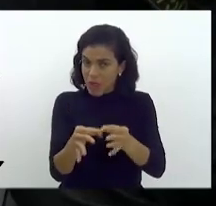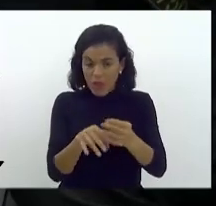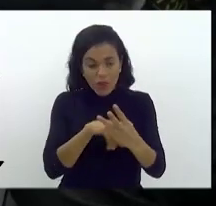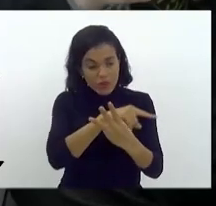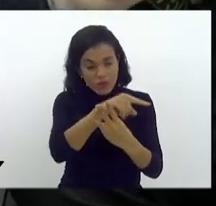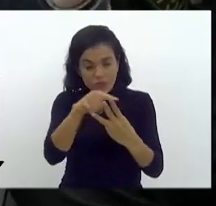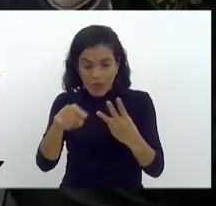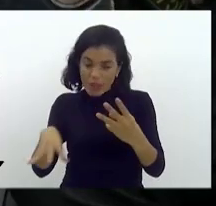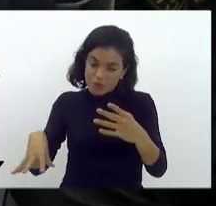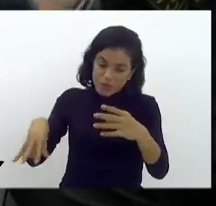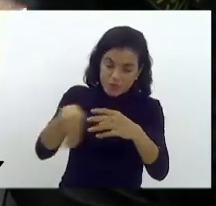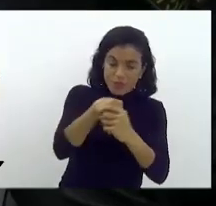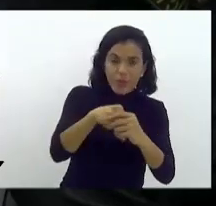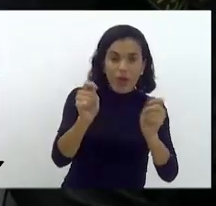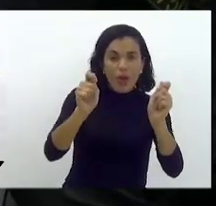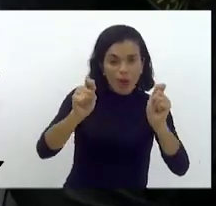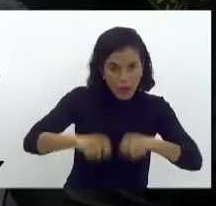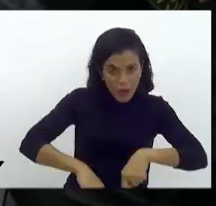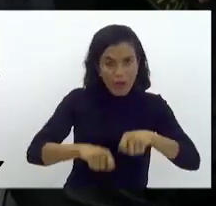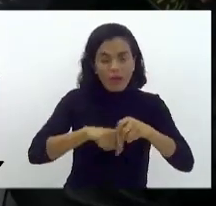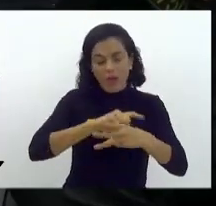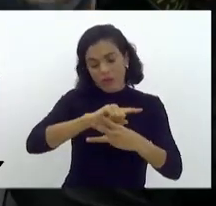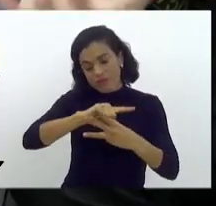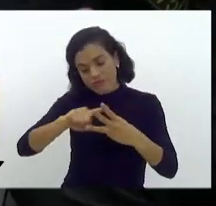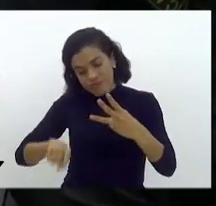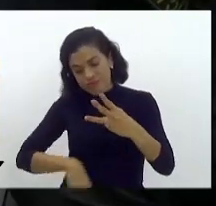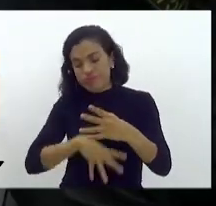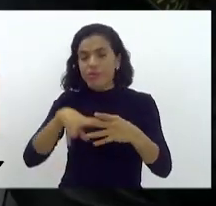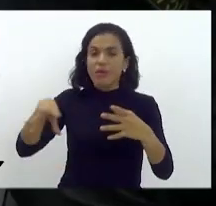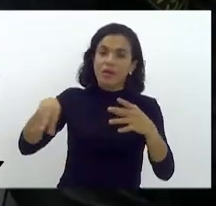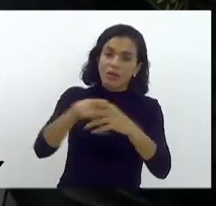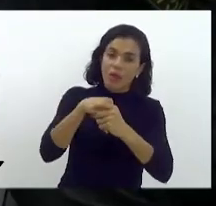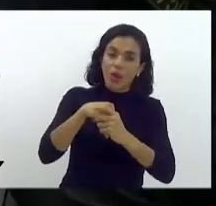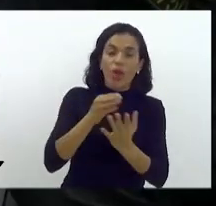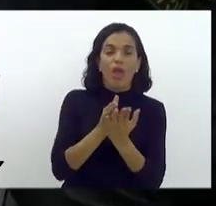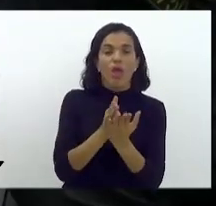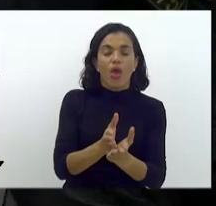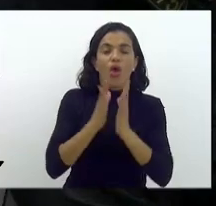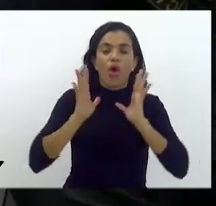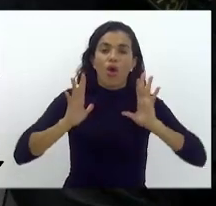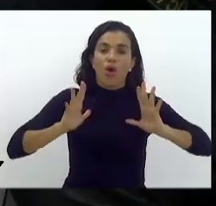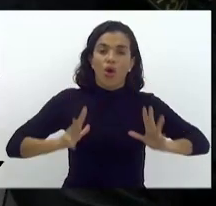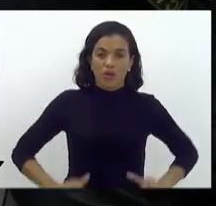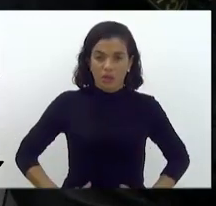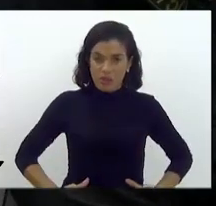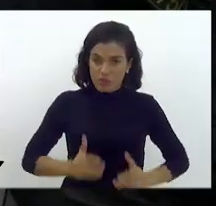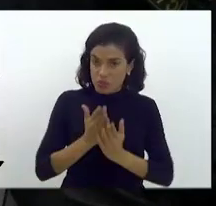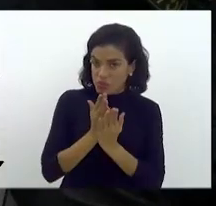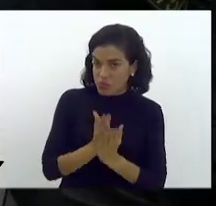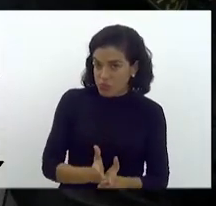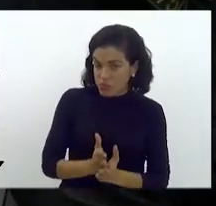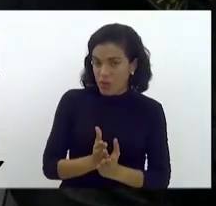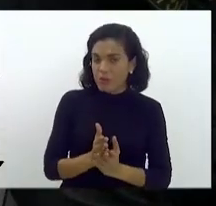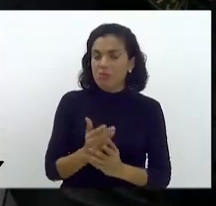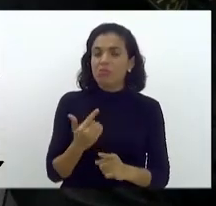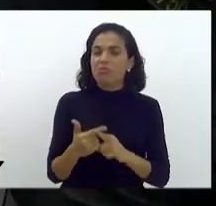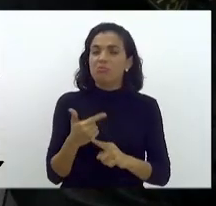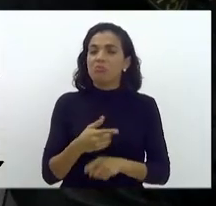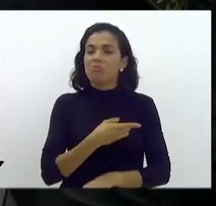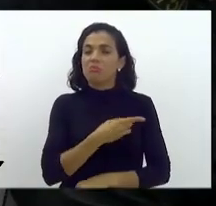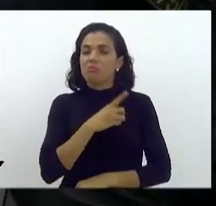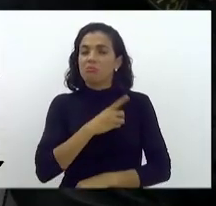todos sem competência e todos são honestos Por que que o delegado